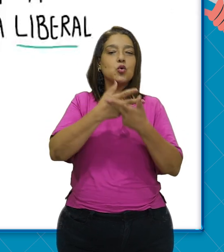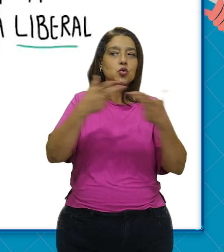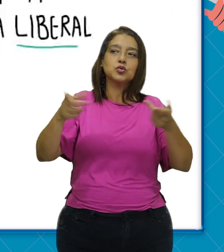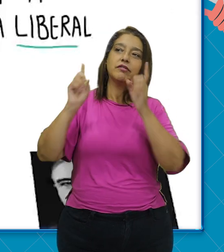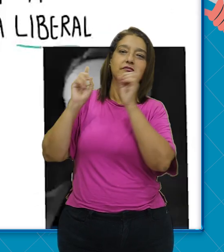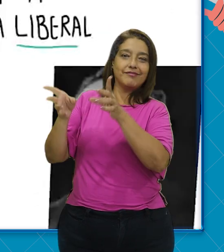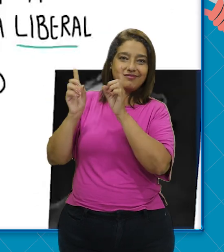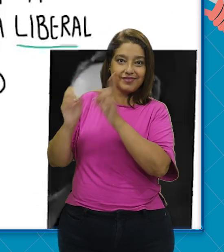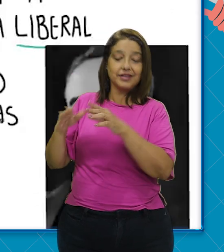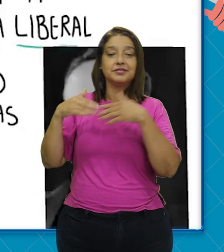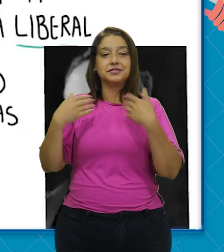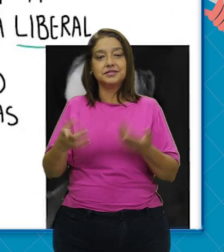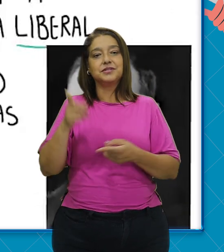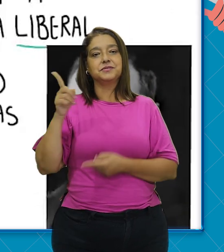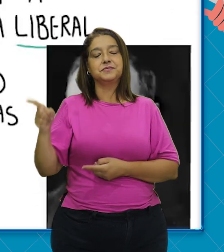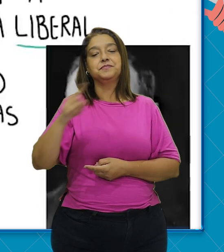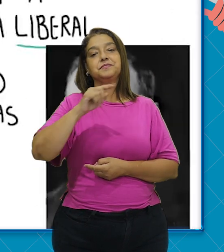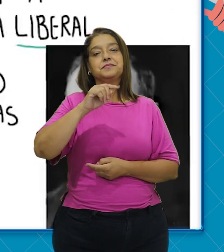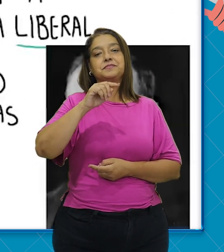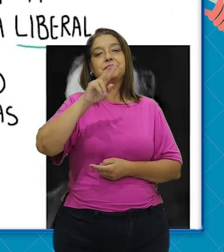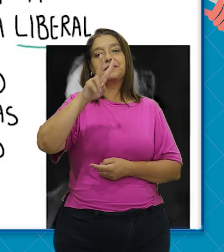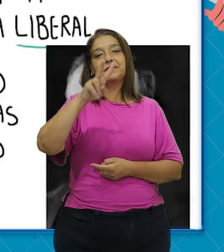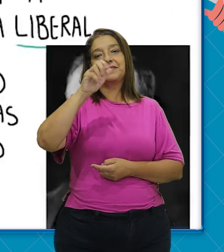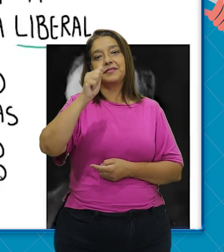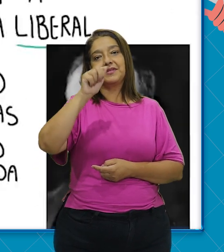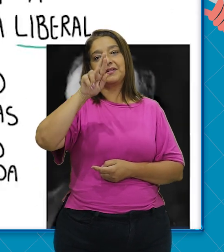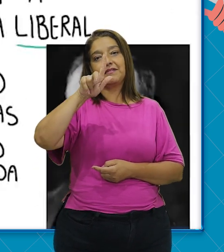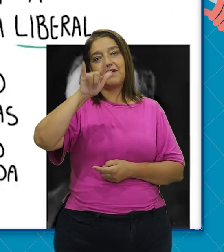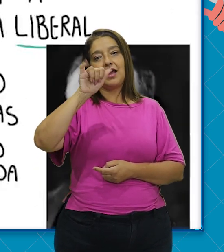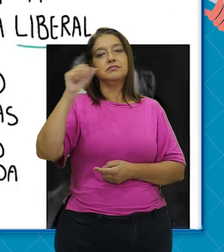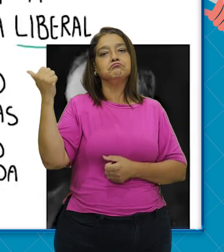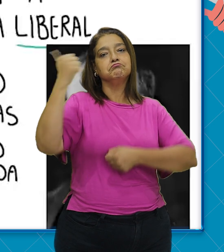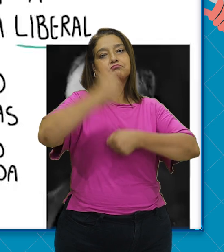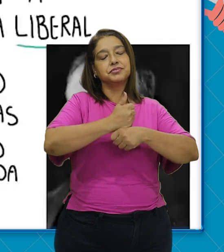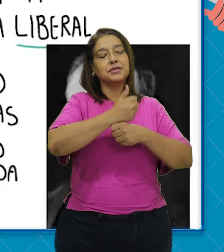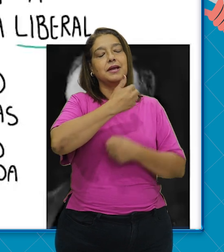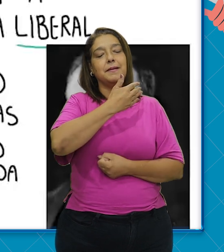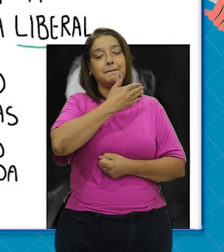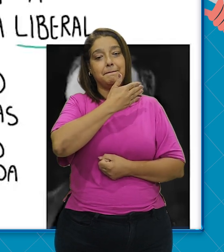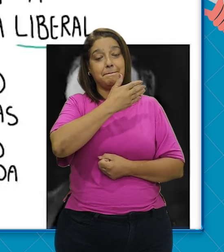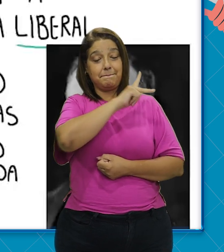eles lançaram Getúlio Vargas como presidente e João Pessoa como vice.